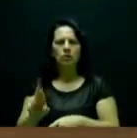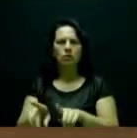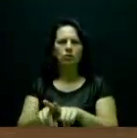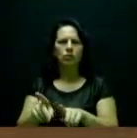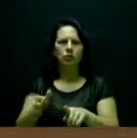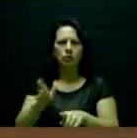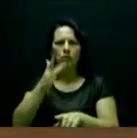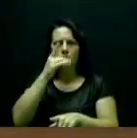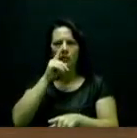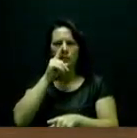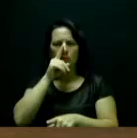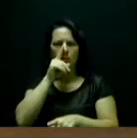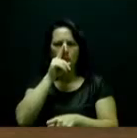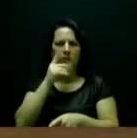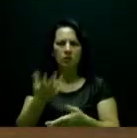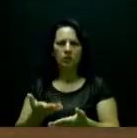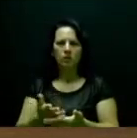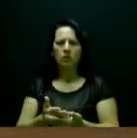arriscaram,